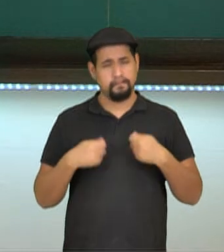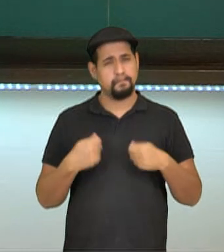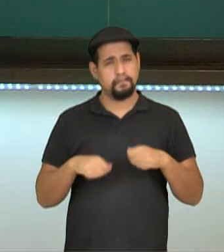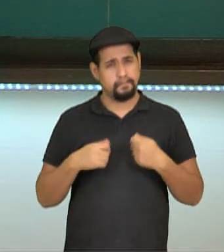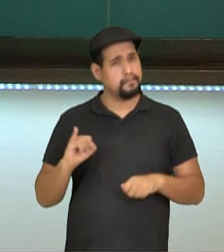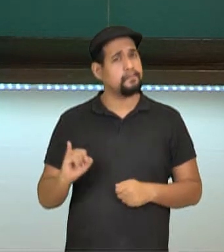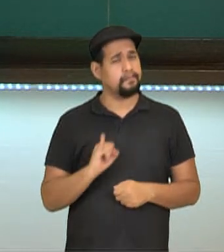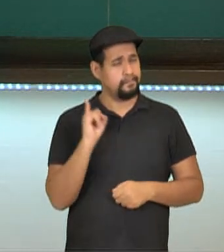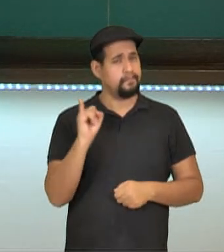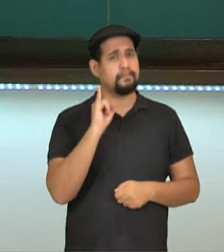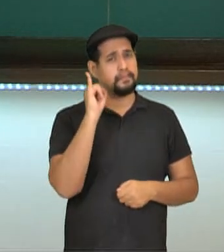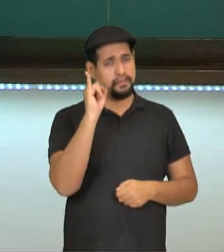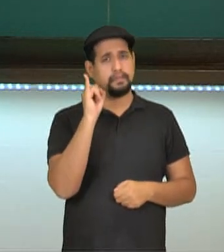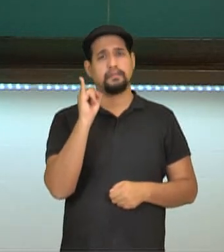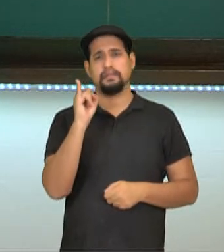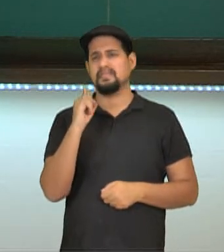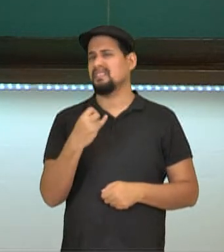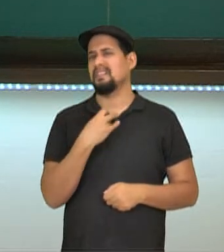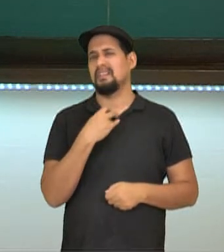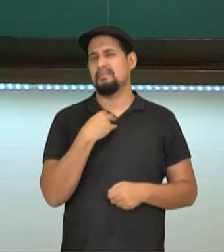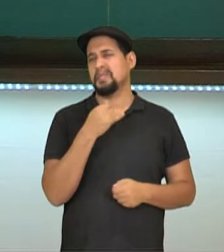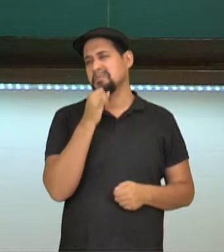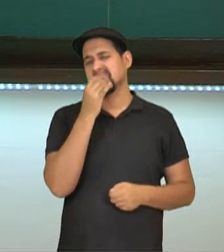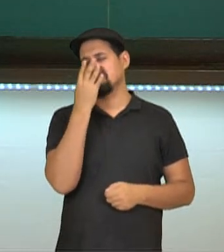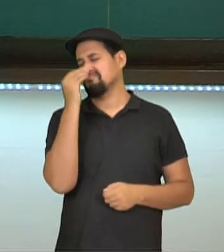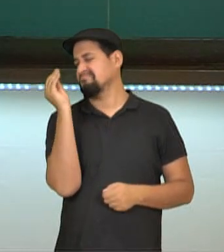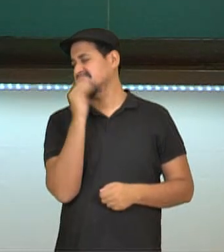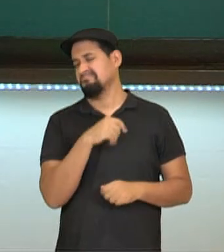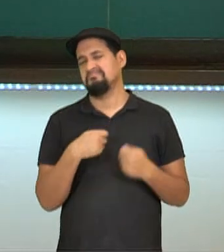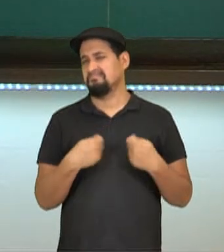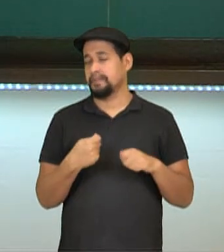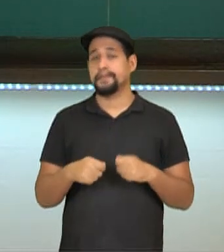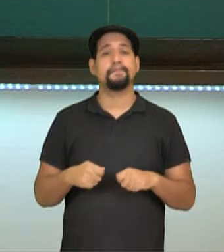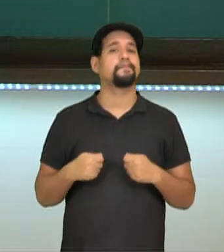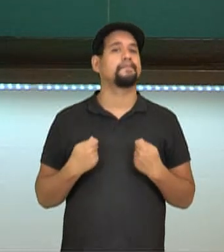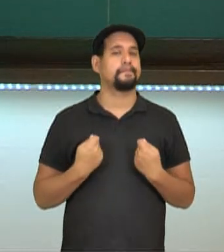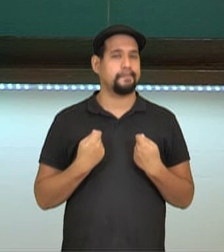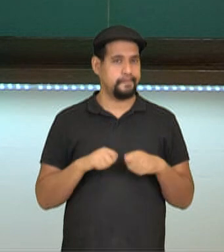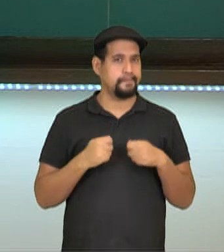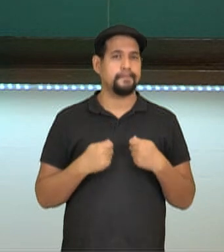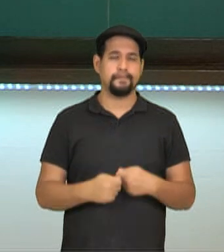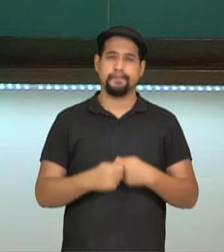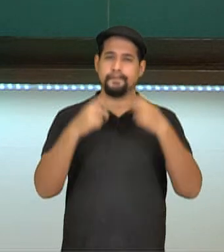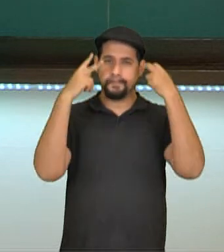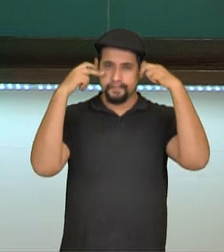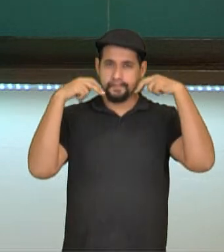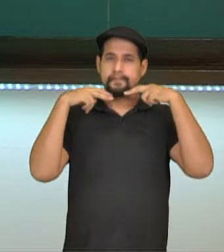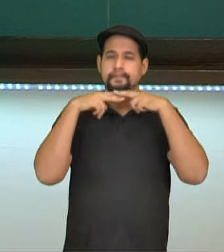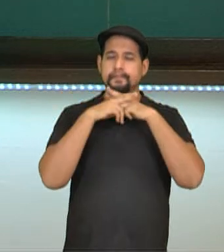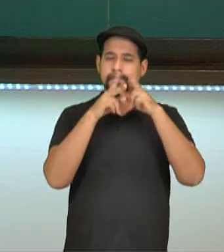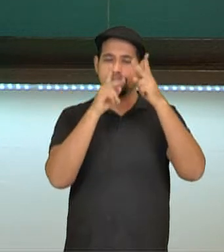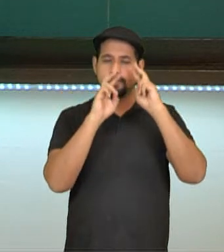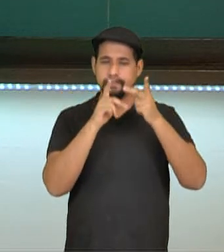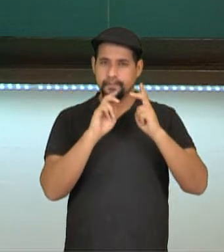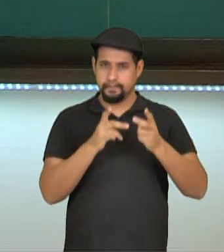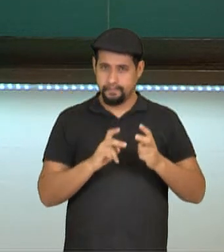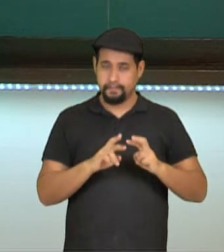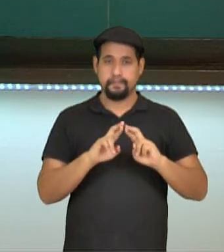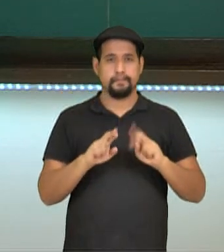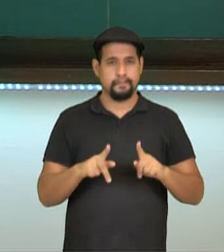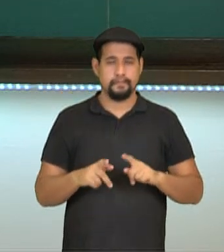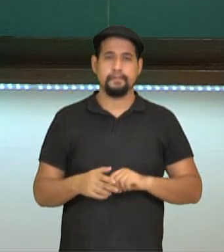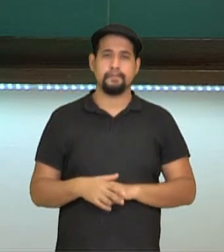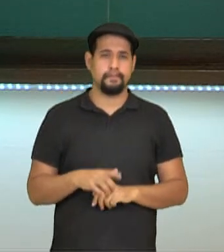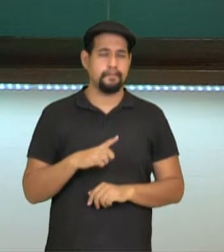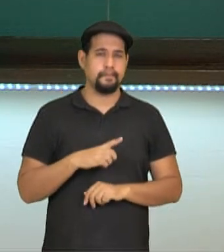essenciais, moçada. Não dá para praticar skate sem observar os